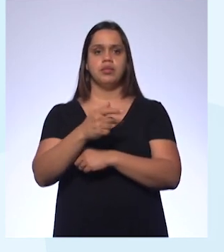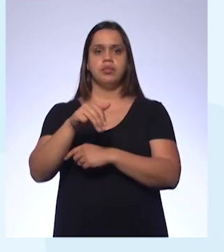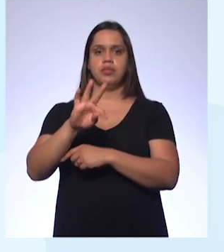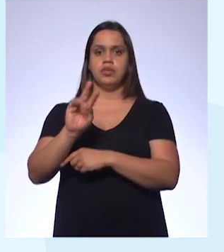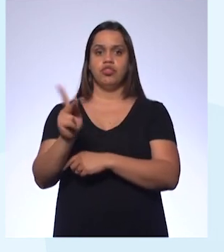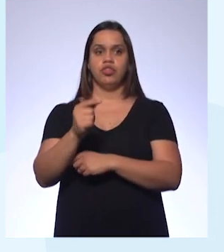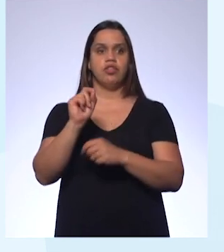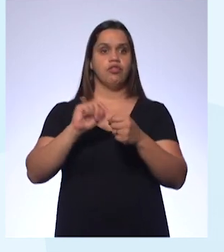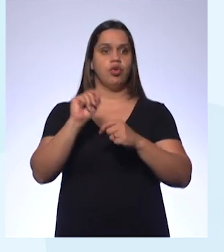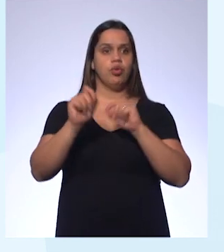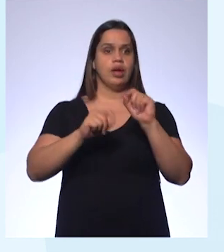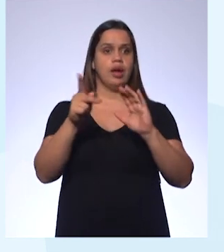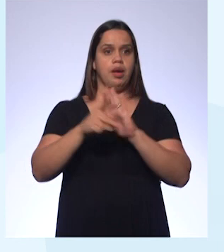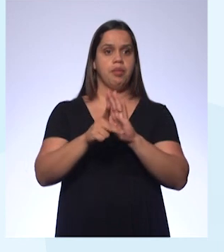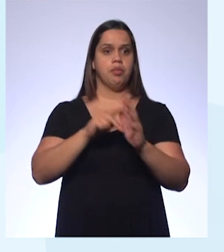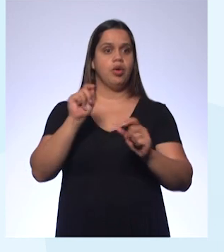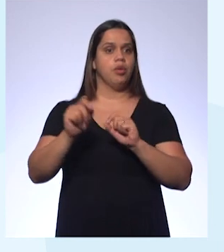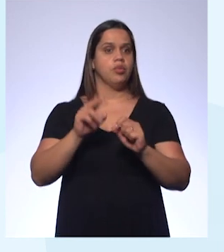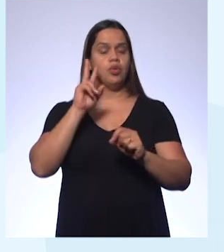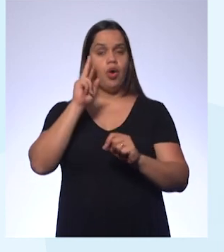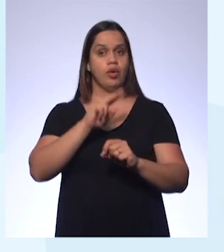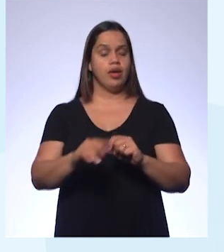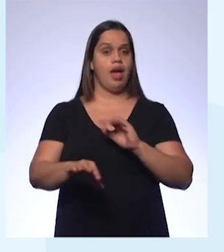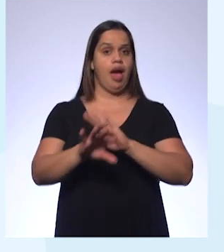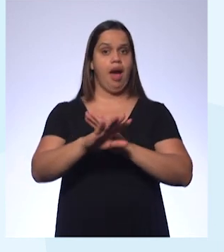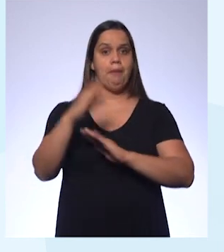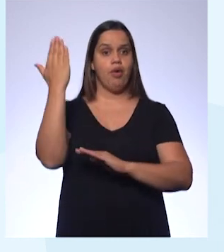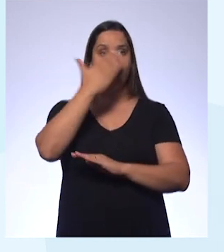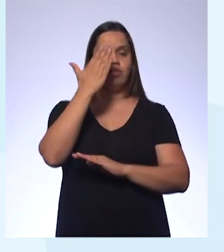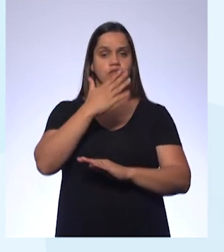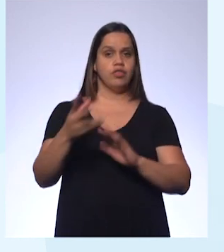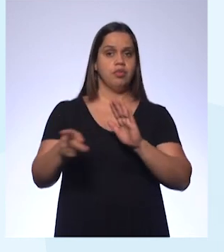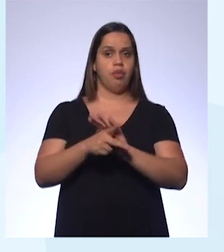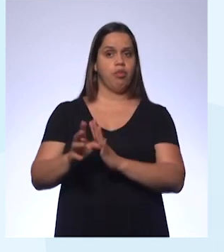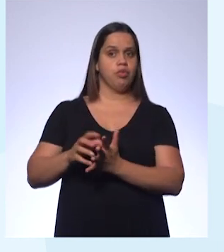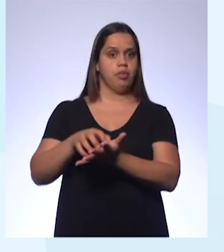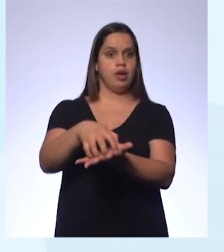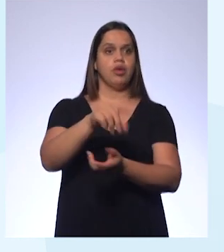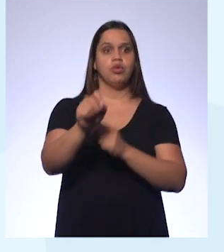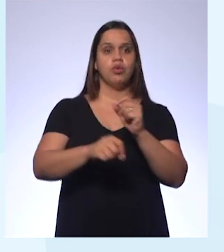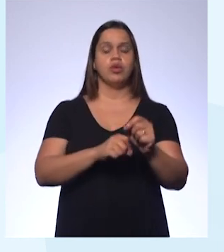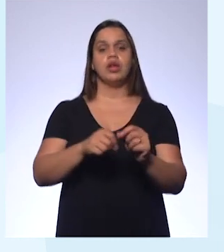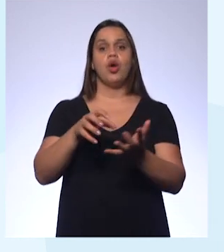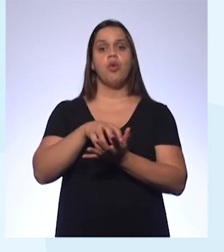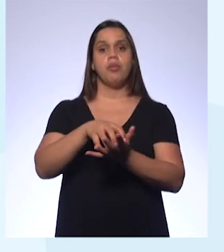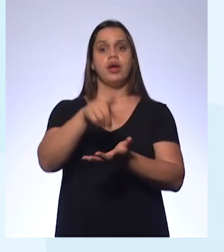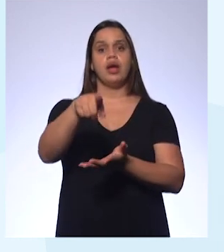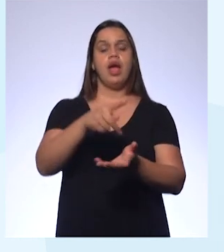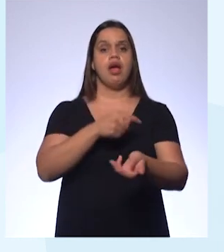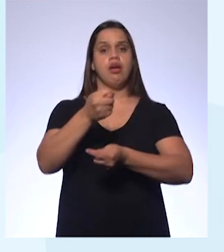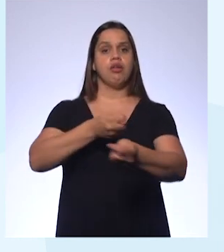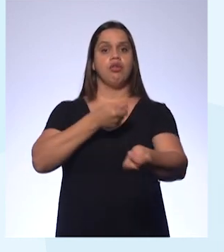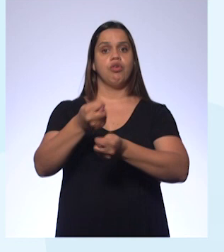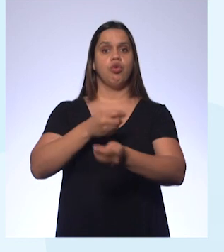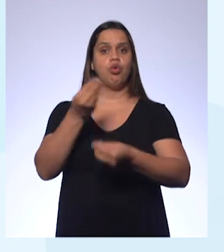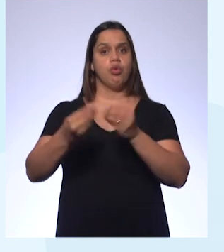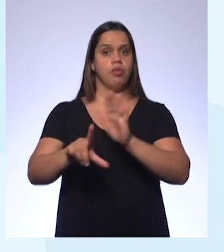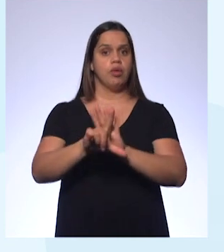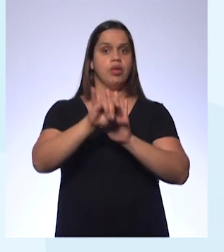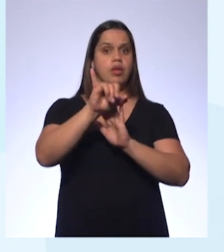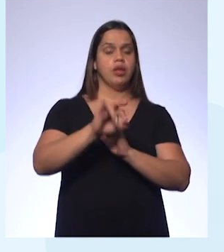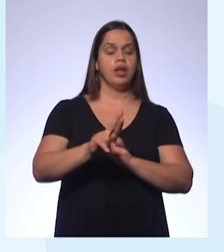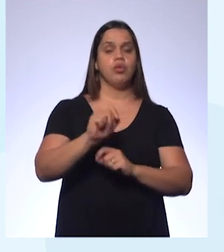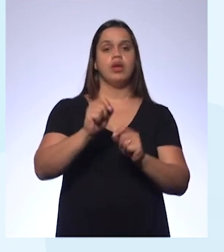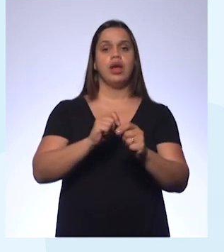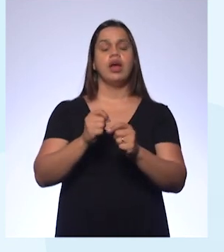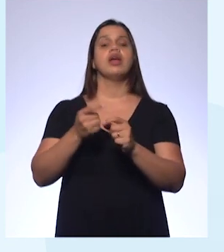do mercado, né? Então, para o François Quesnay, o mercado era regulado pela chamada lei da